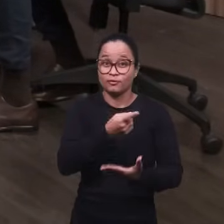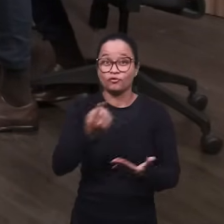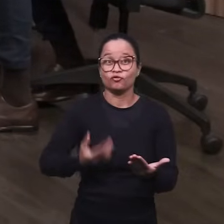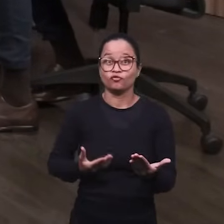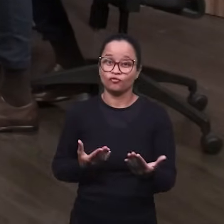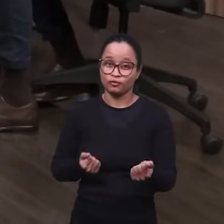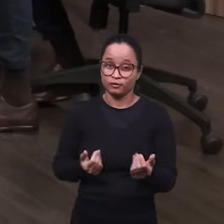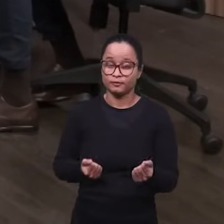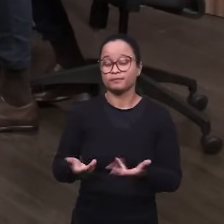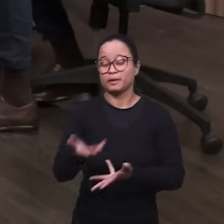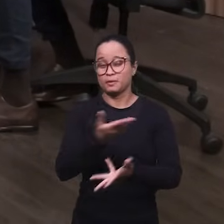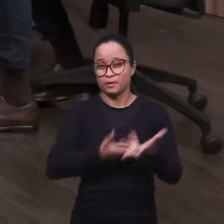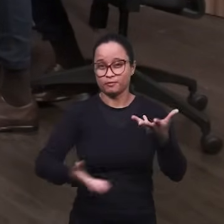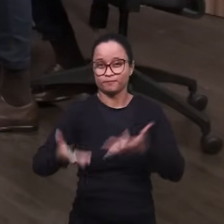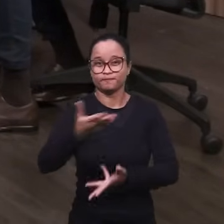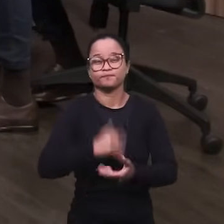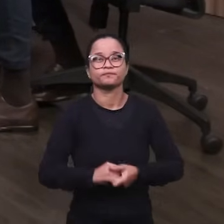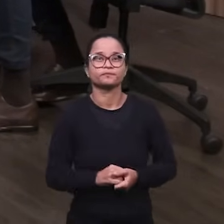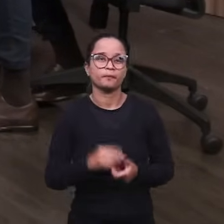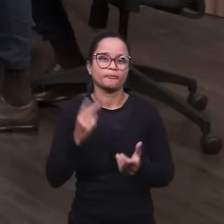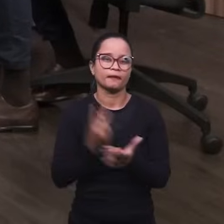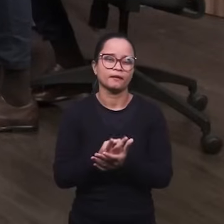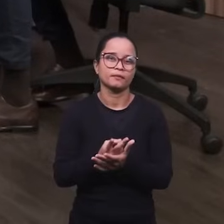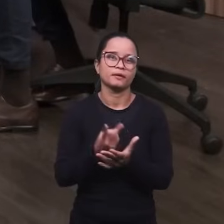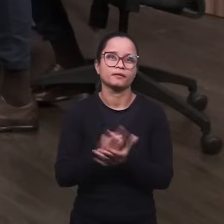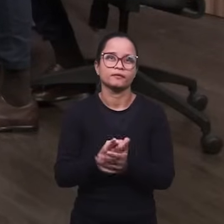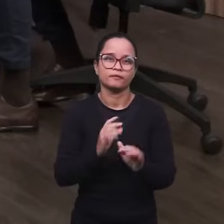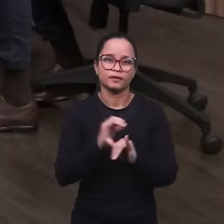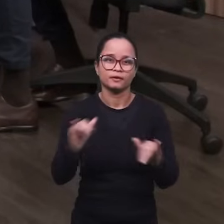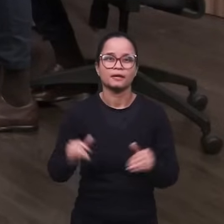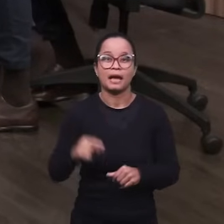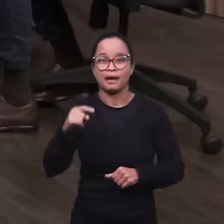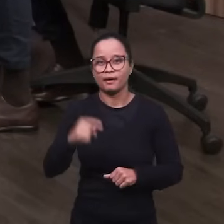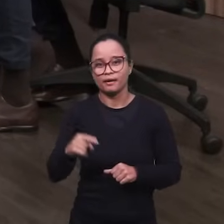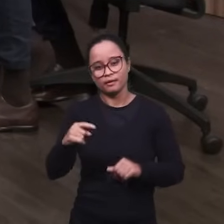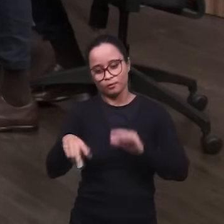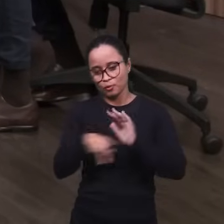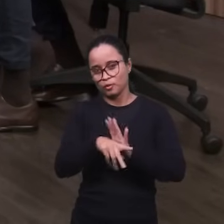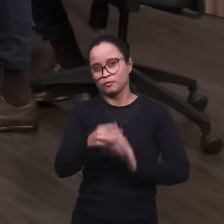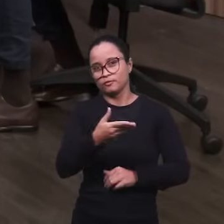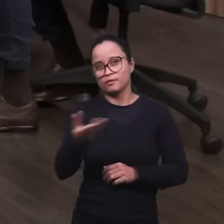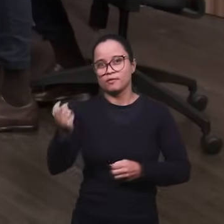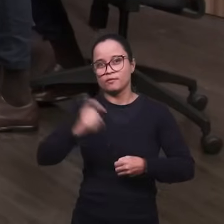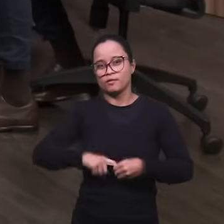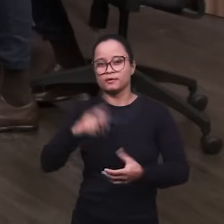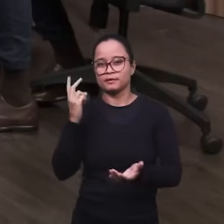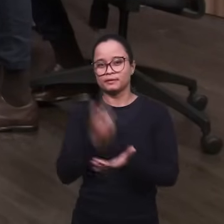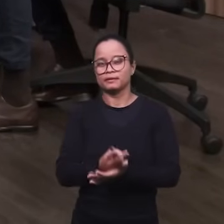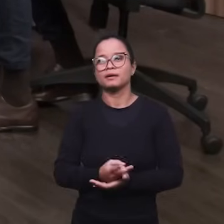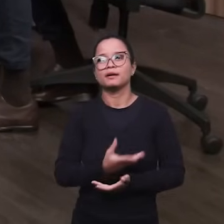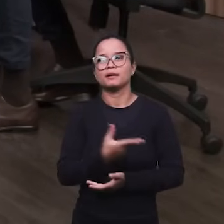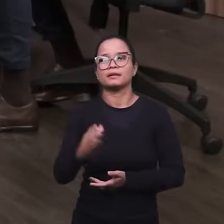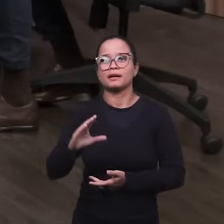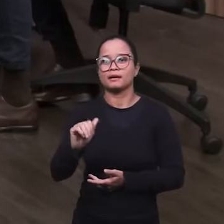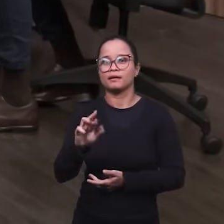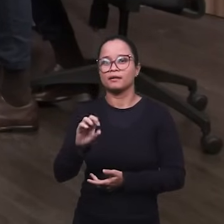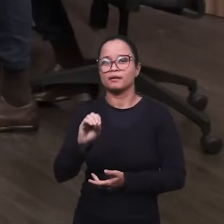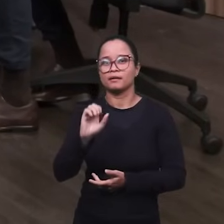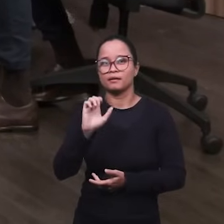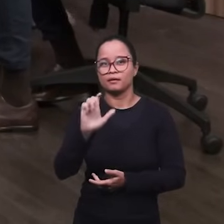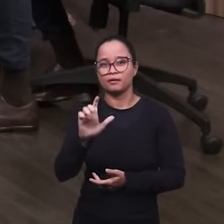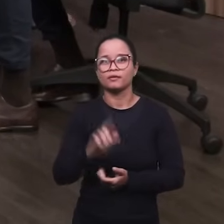vocês, jovens, pela participação. Eu sempre digo, a casa de vocês, voltem sempre, né? A nossa querida Carol,